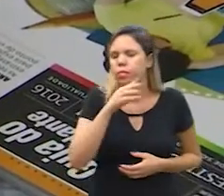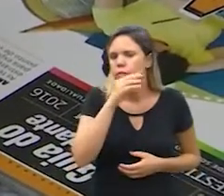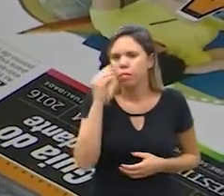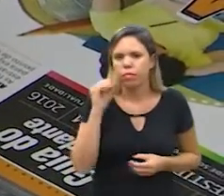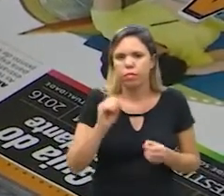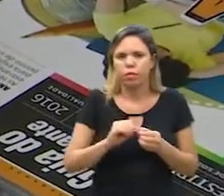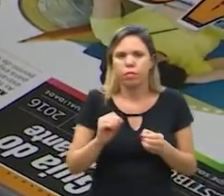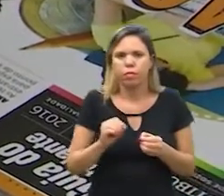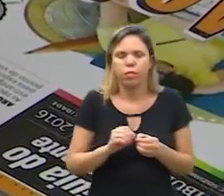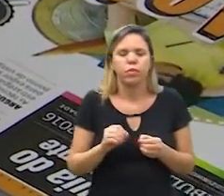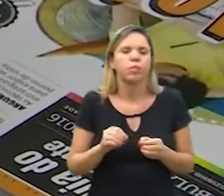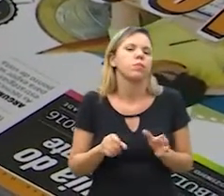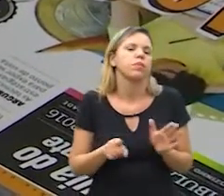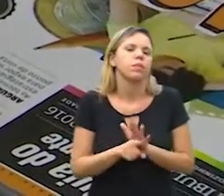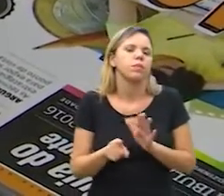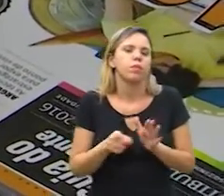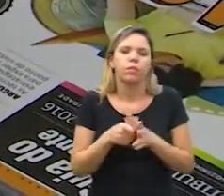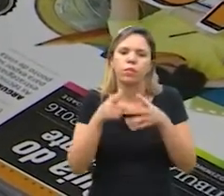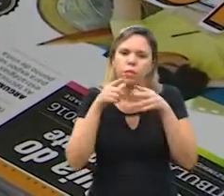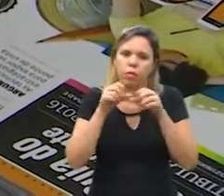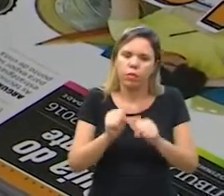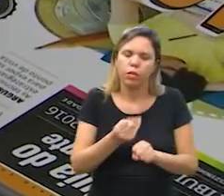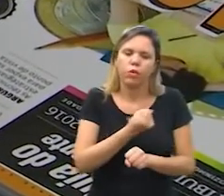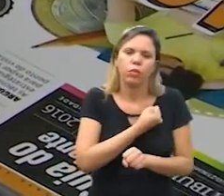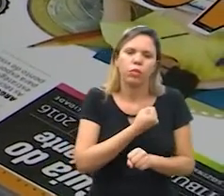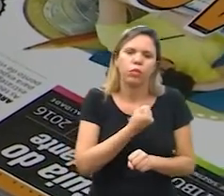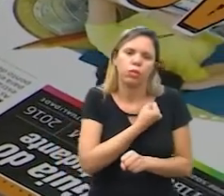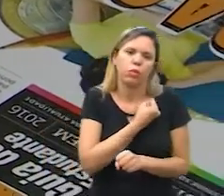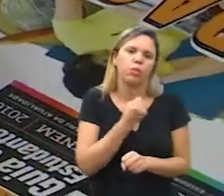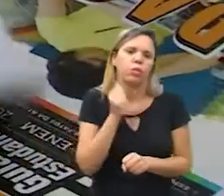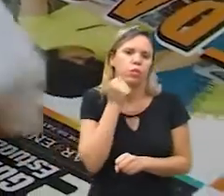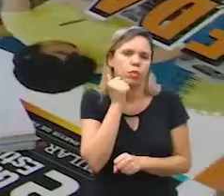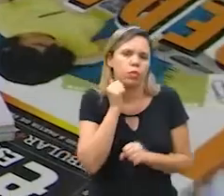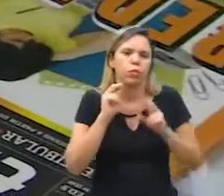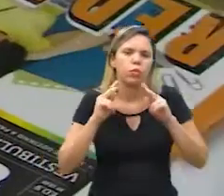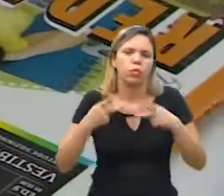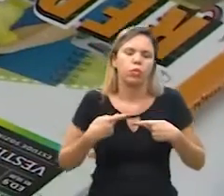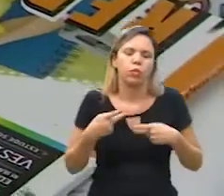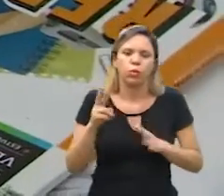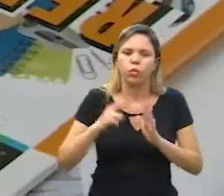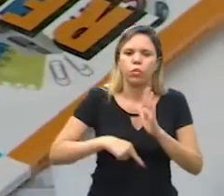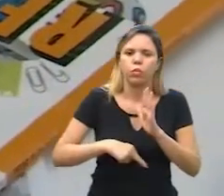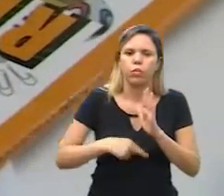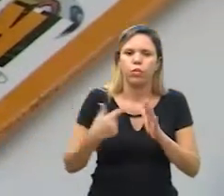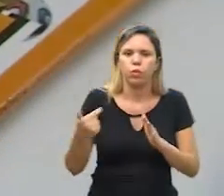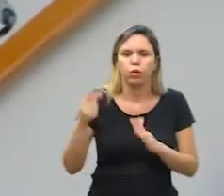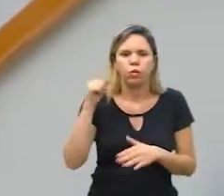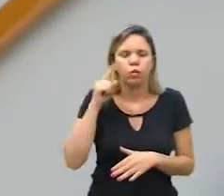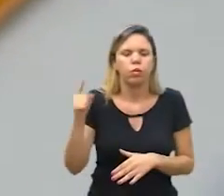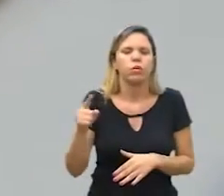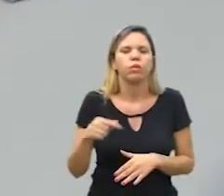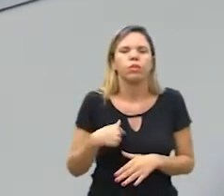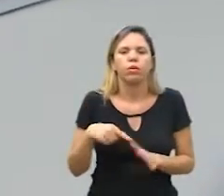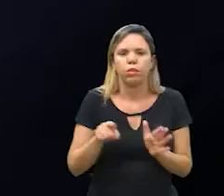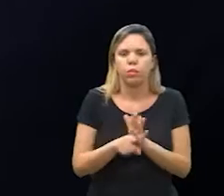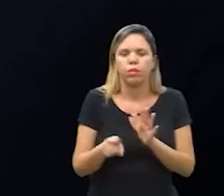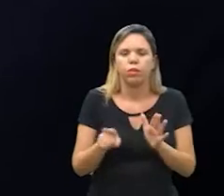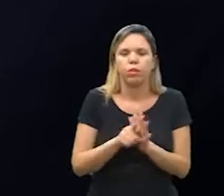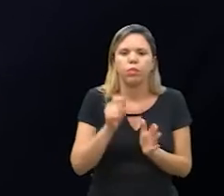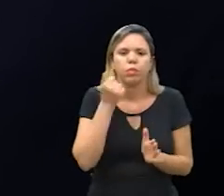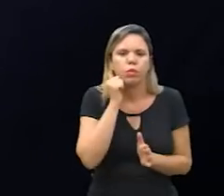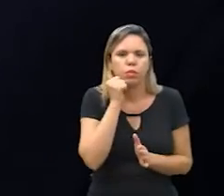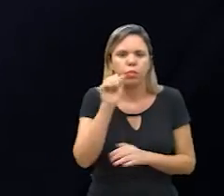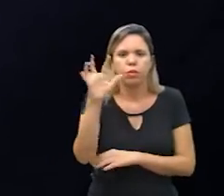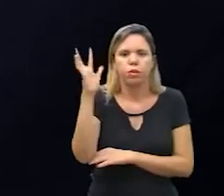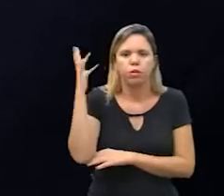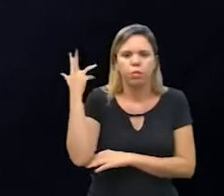primeiro dia, os adolescentes farão questões de linguagens e códigos e ciências humanas. Tem a redação também. No segundo, serão questões